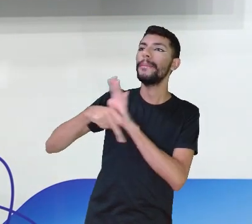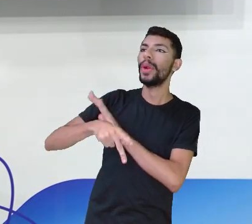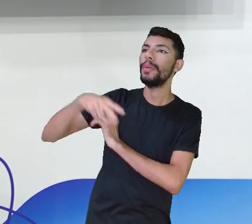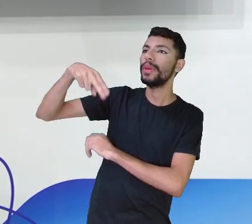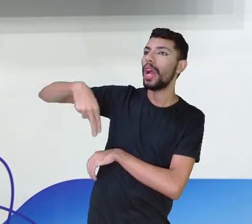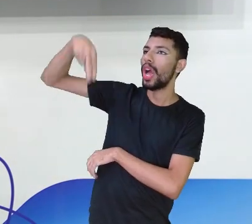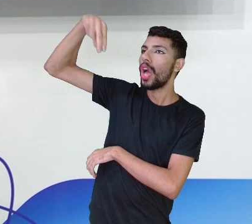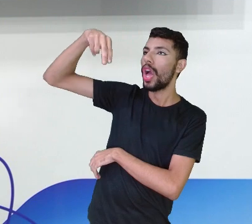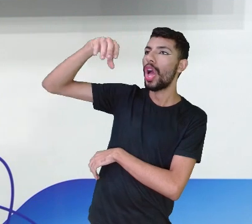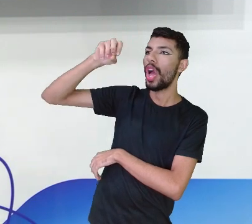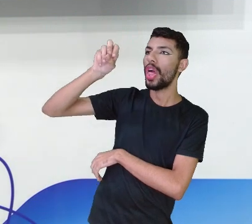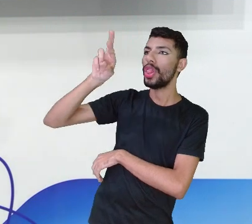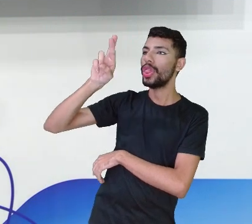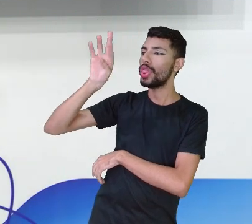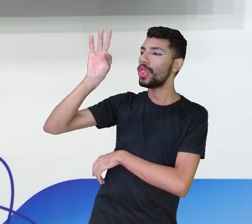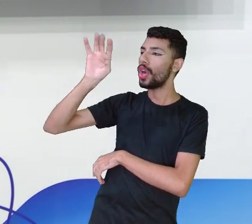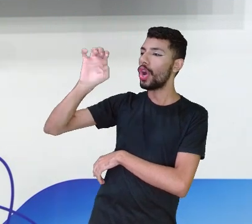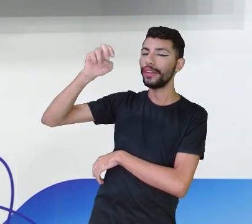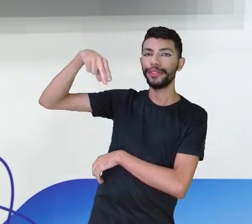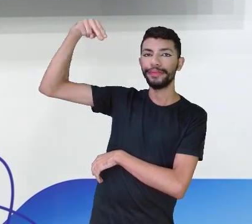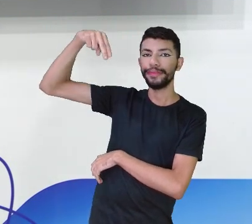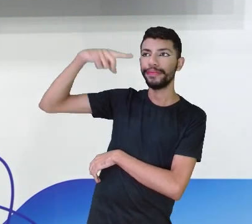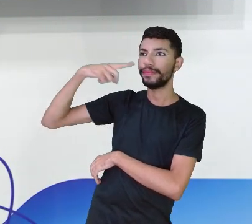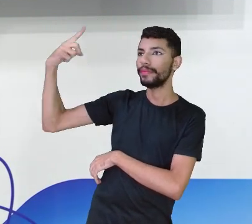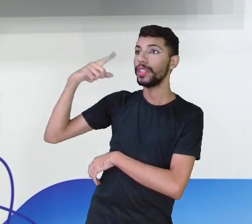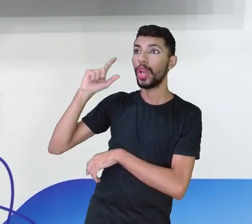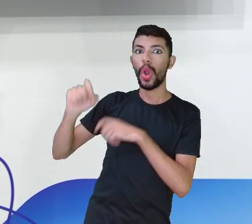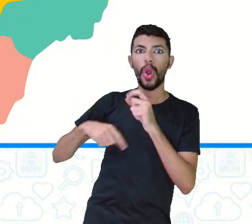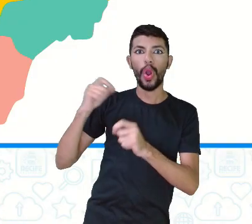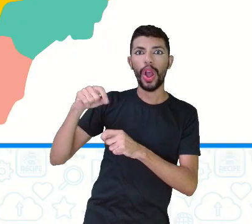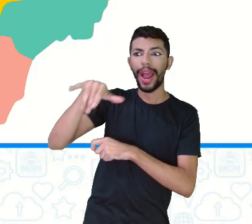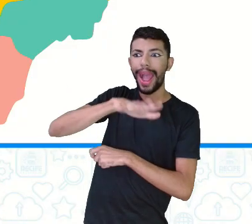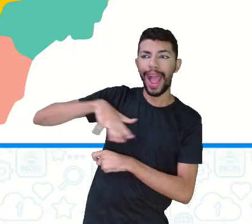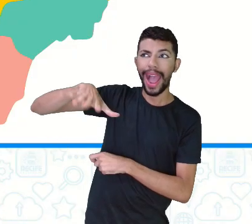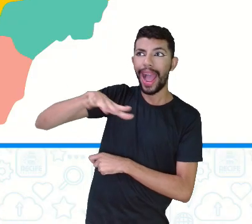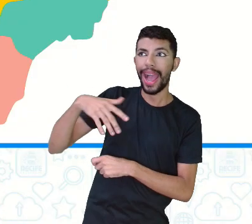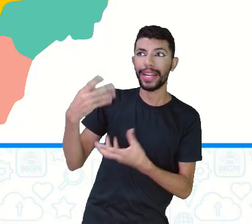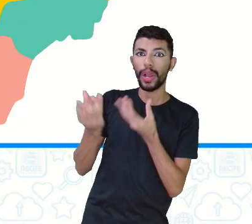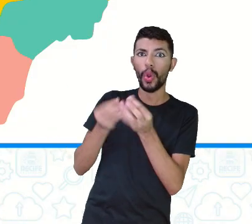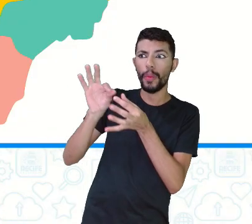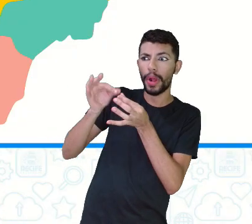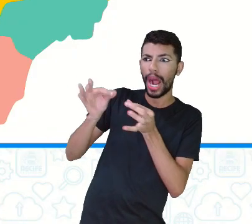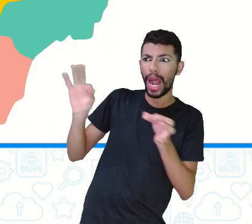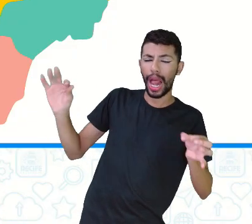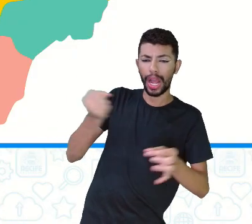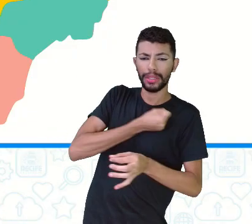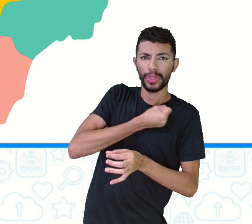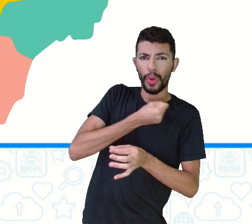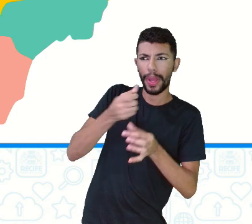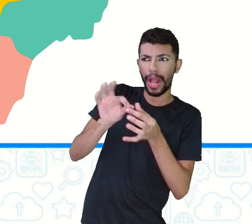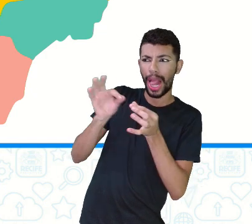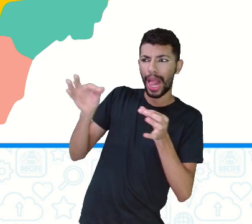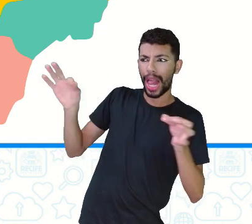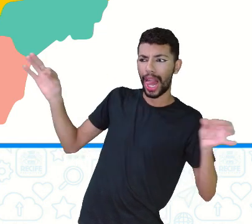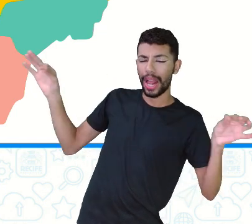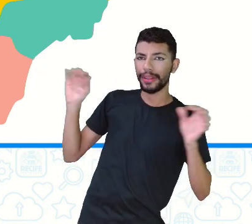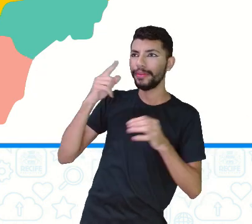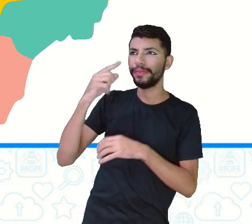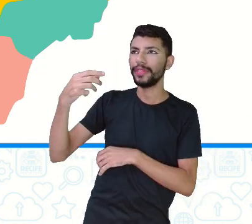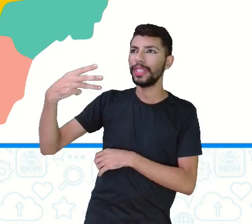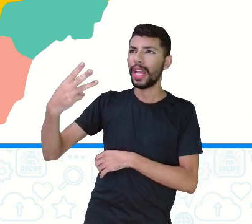a região Norte. Olha a área como é grande, minha gente.